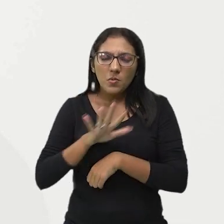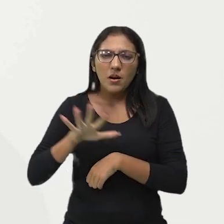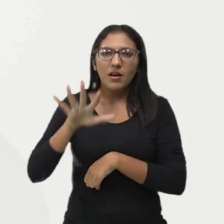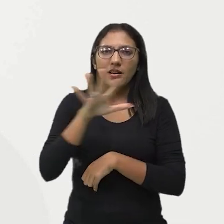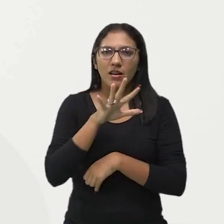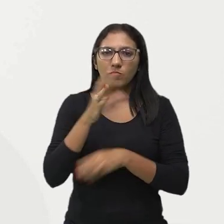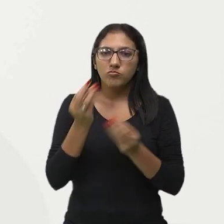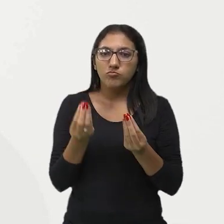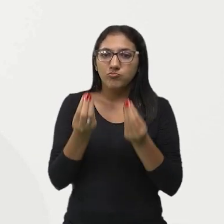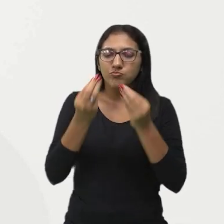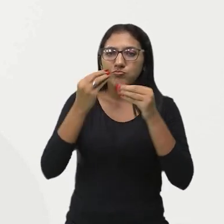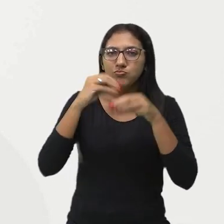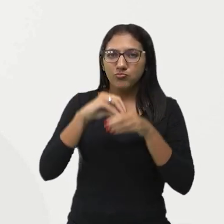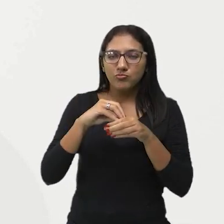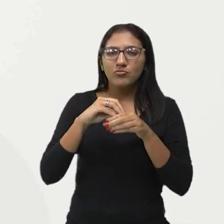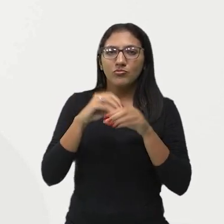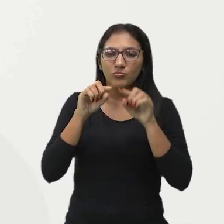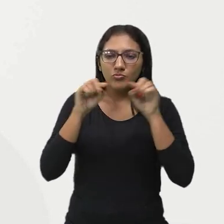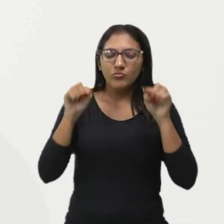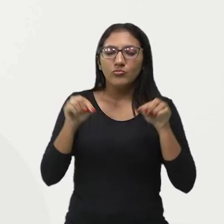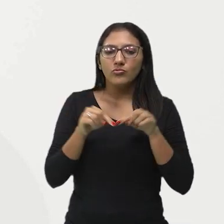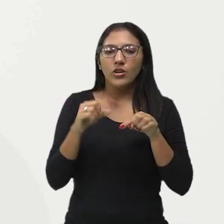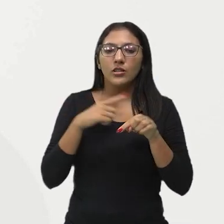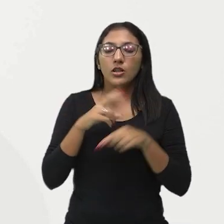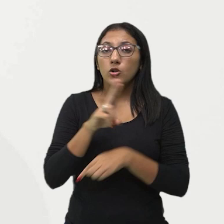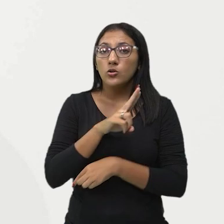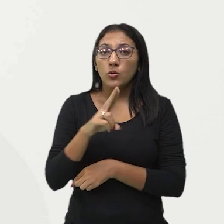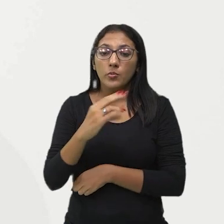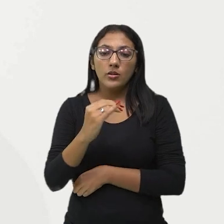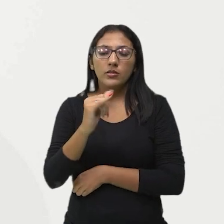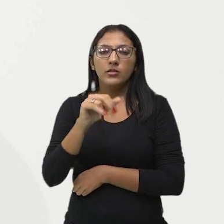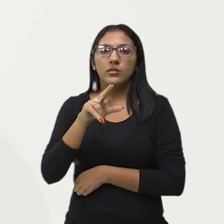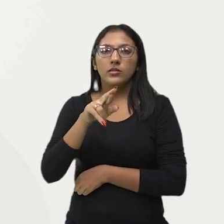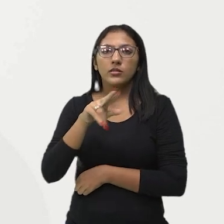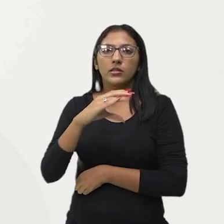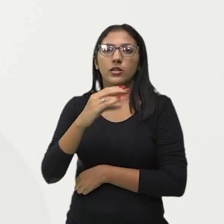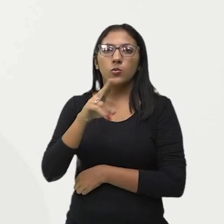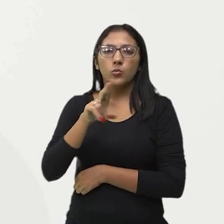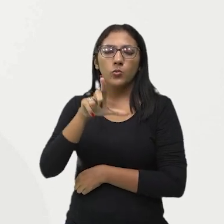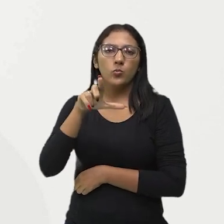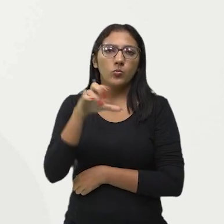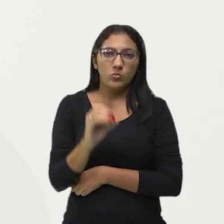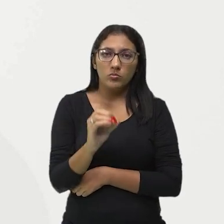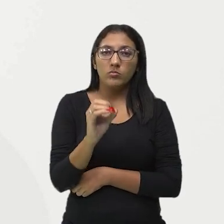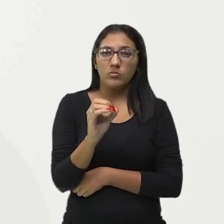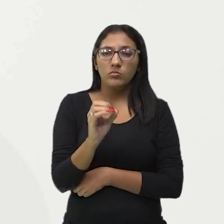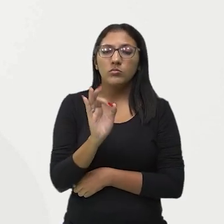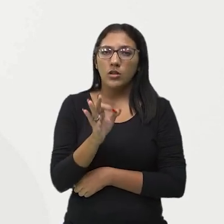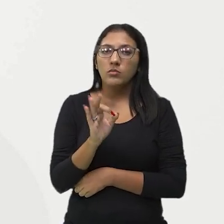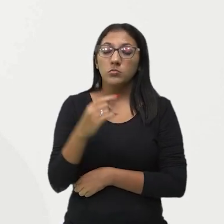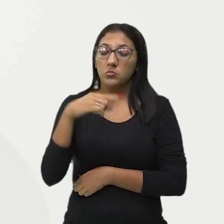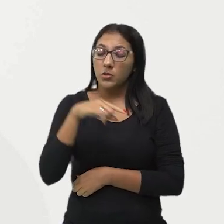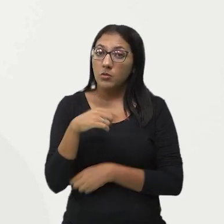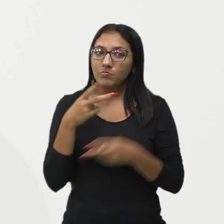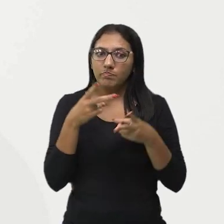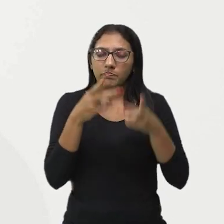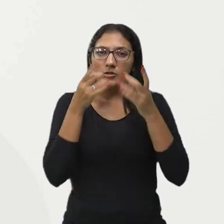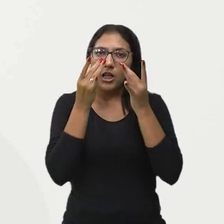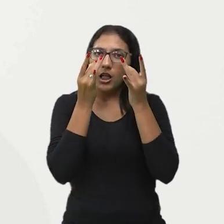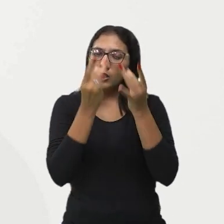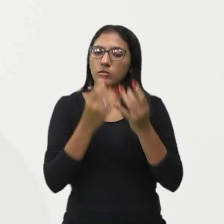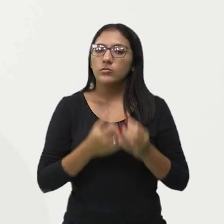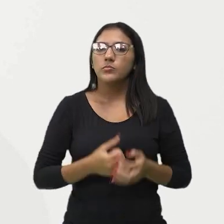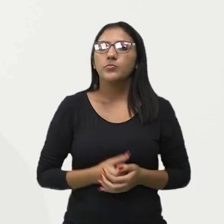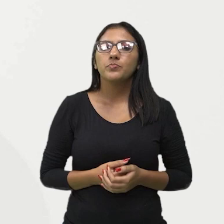círculo. Beleza, pessoal? Fica esperto aí, ó. Círculo é toda essa parte verde que o professor sinalizou para você.